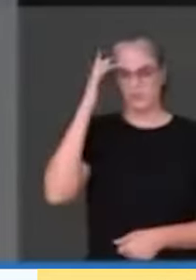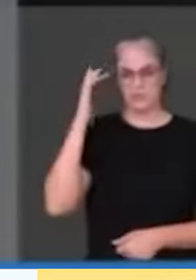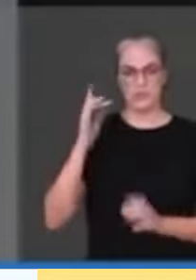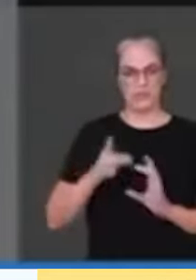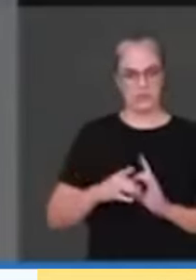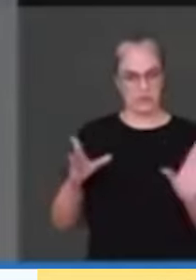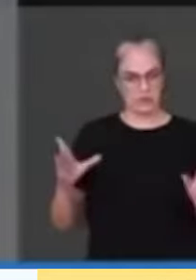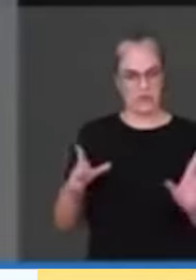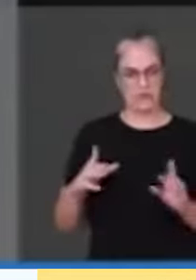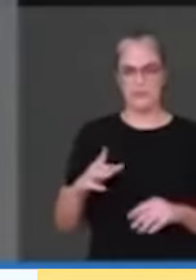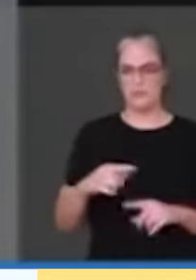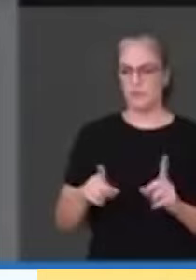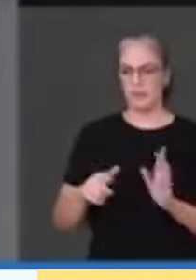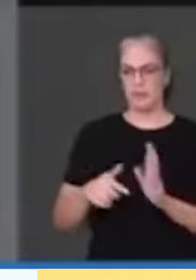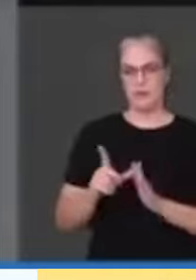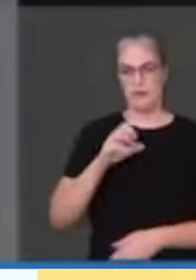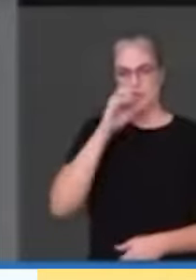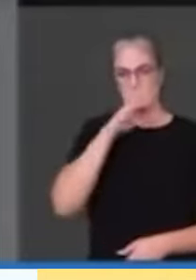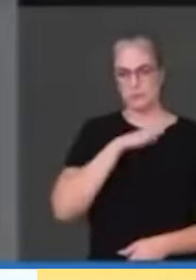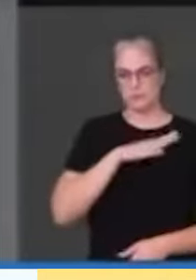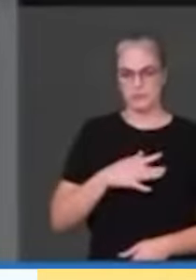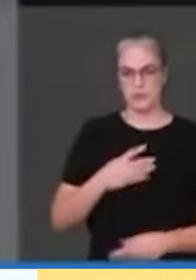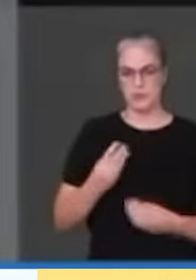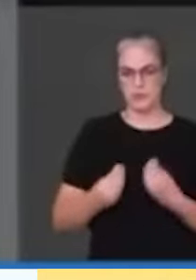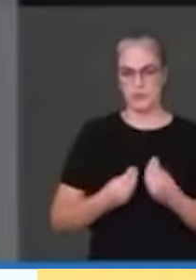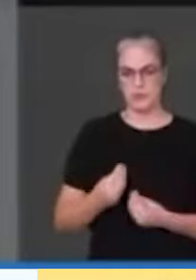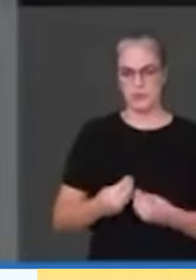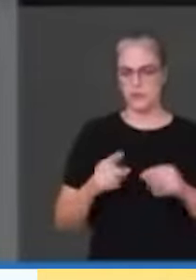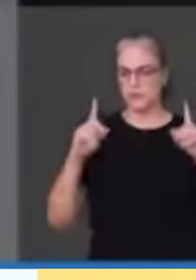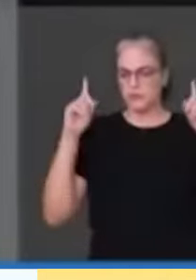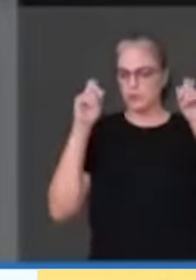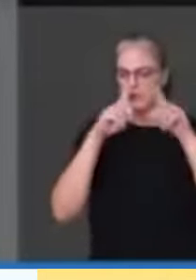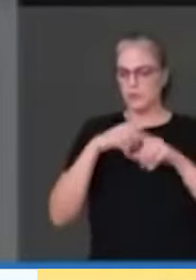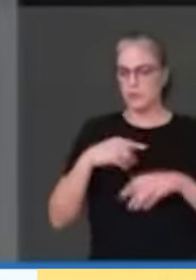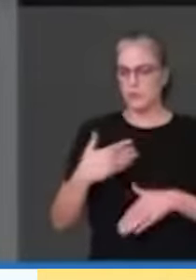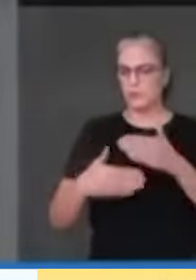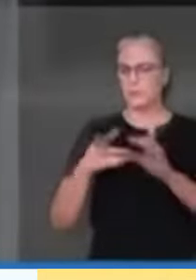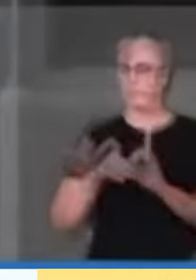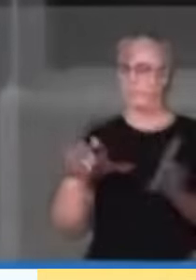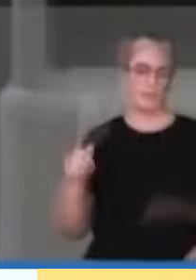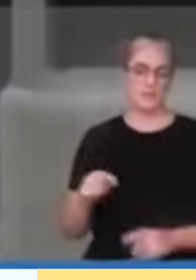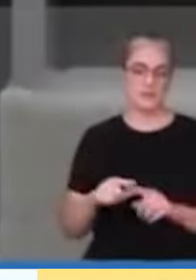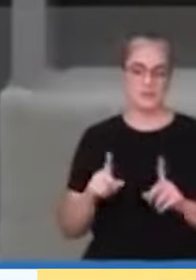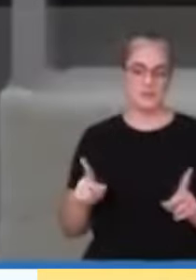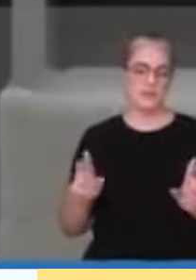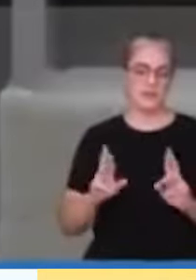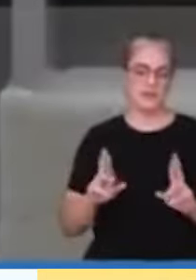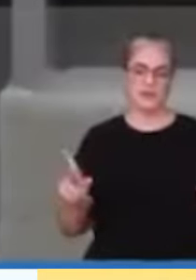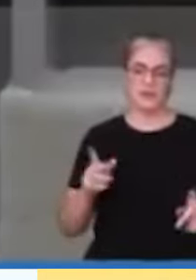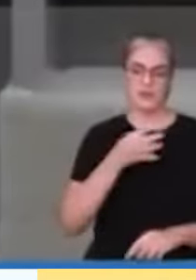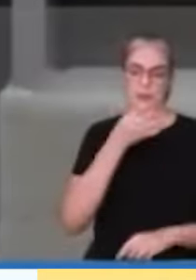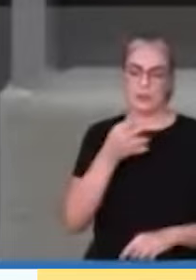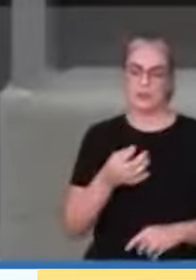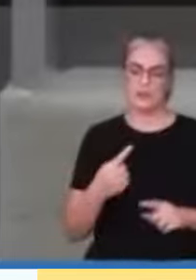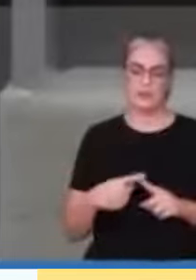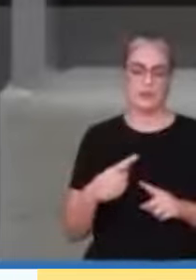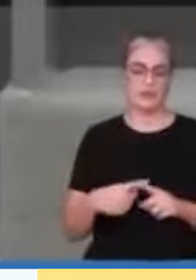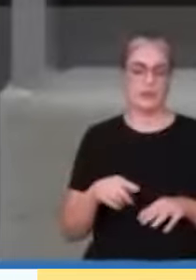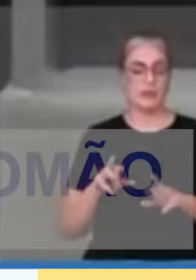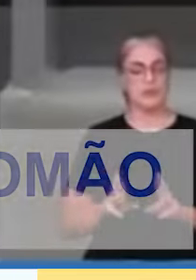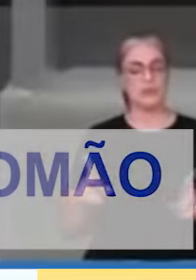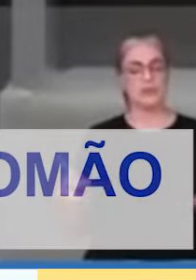quem despreza a difícil construção democrática no Brasil, não dá, não é possível. Uma coisa é um movimento